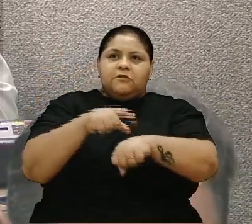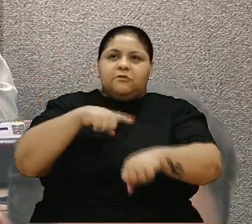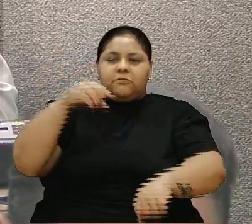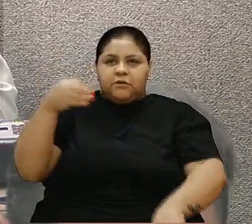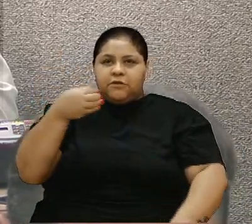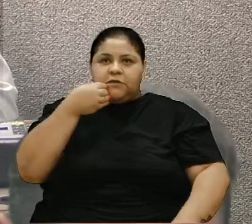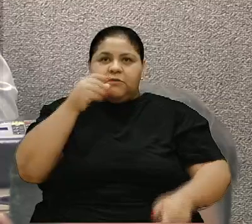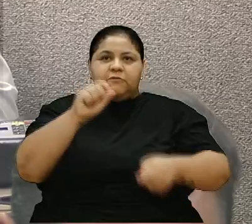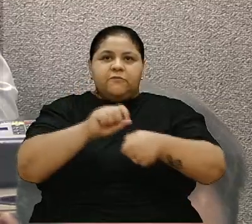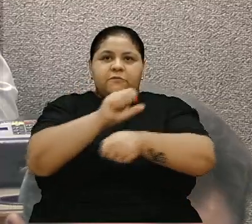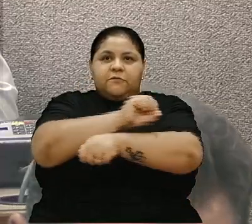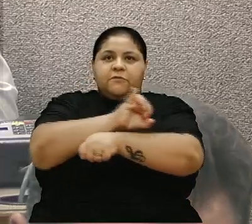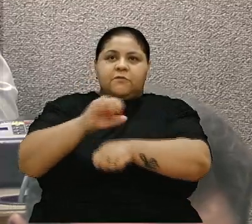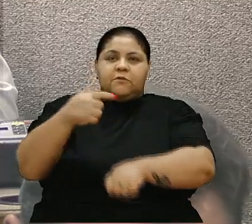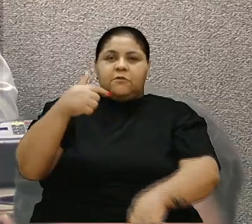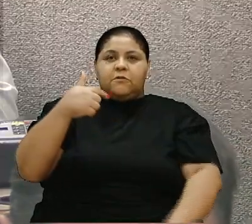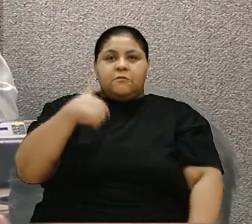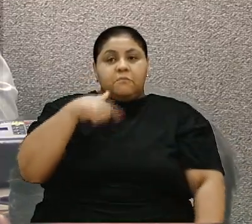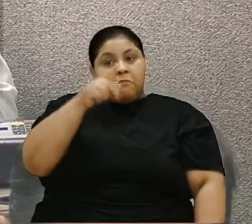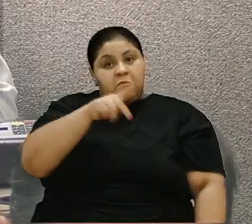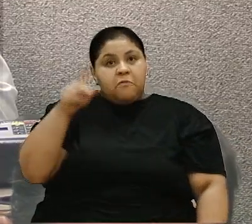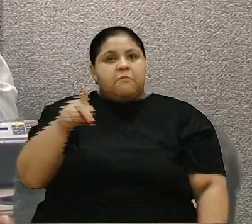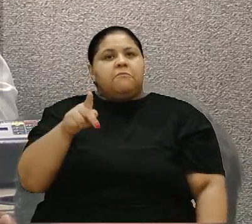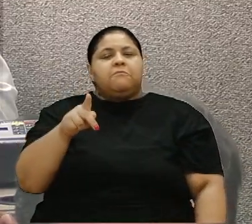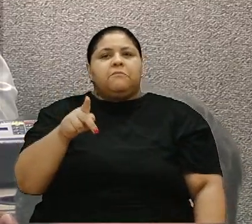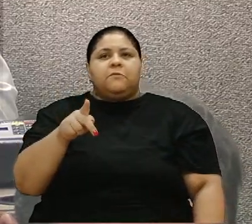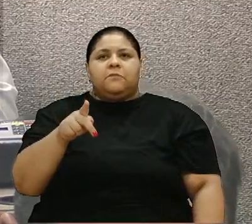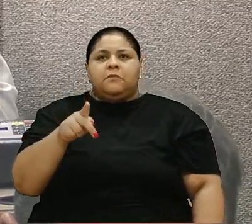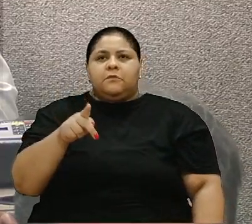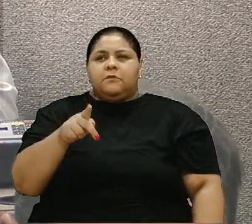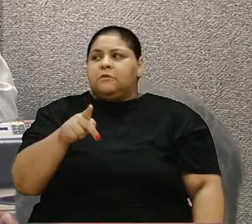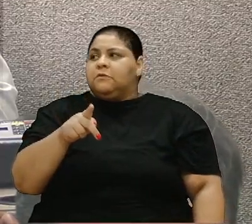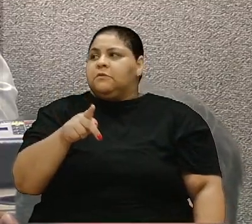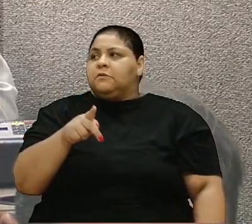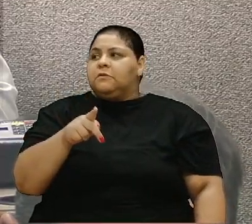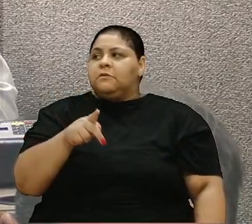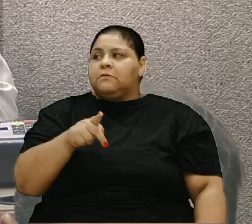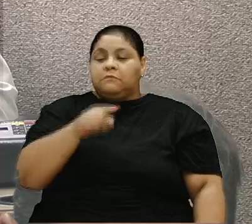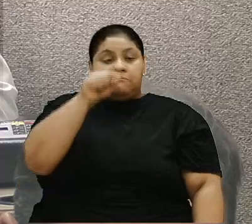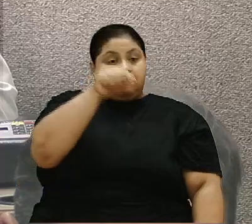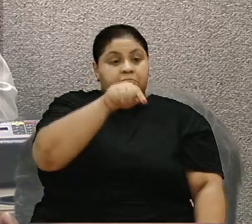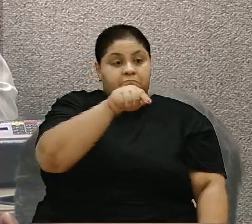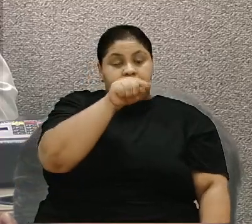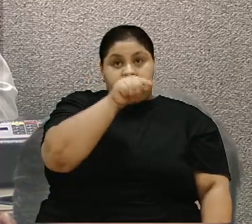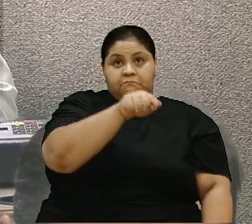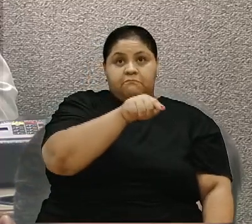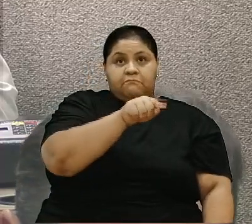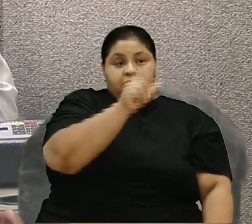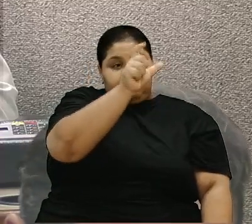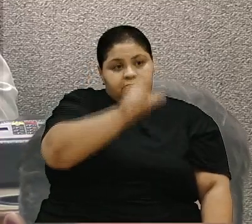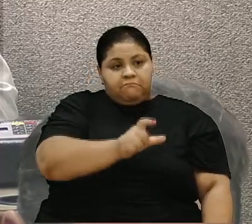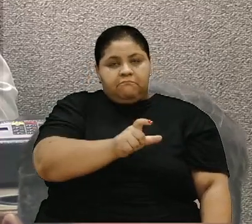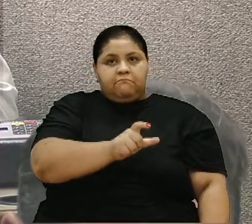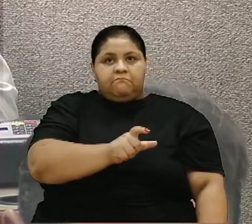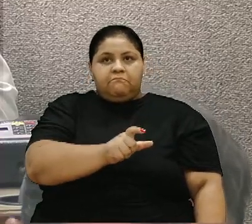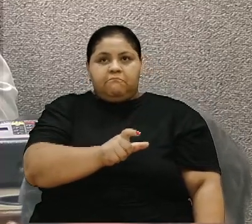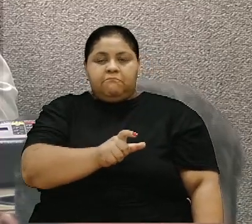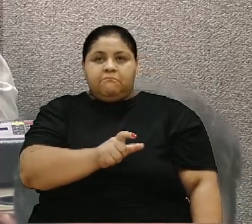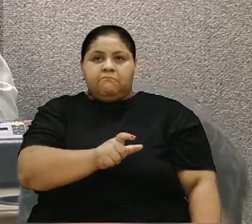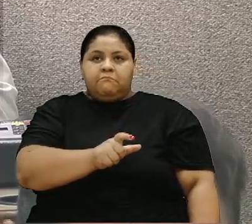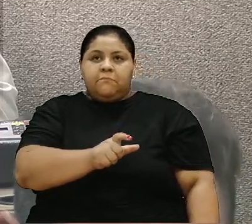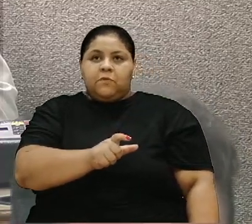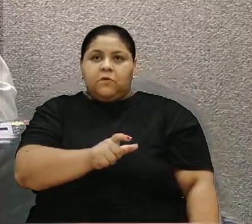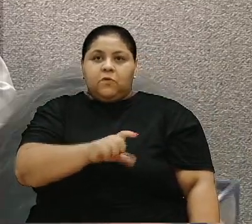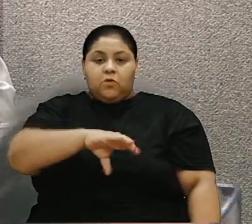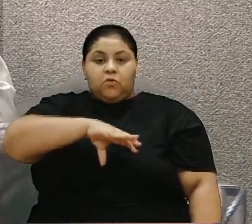de fazer Senai, literalmente foi professor ali, fomos contemporâneos. E o Jabur é aquelas pessoas, os heróis anônimos